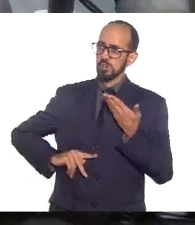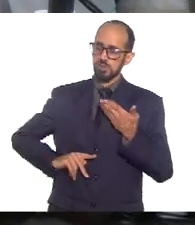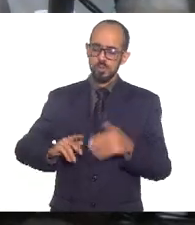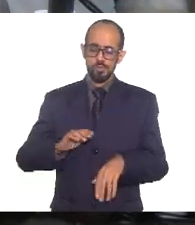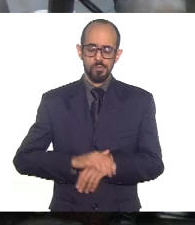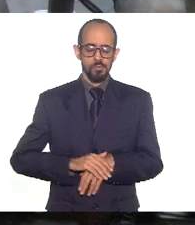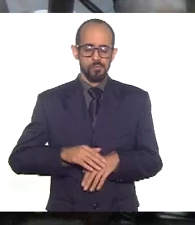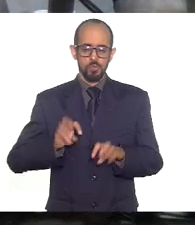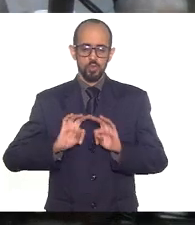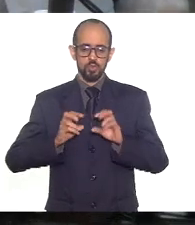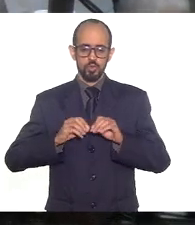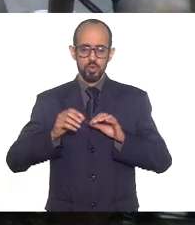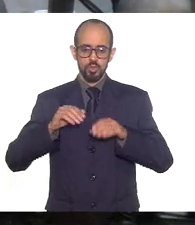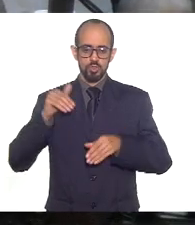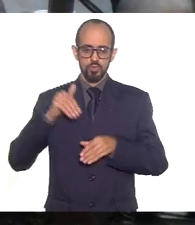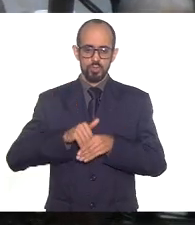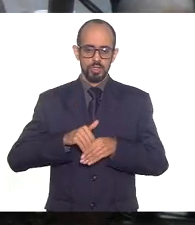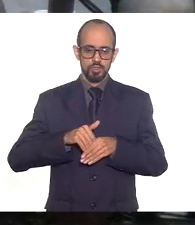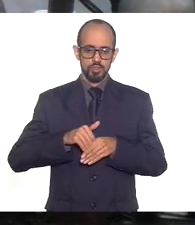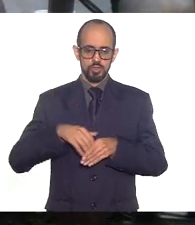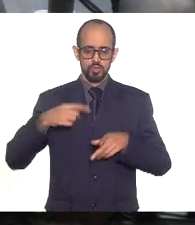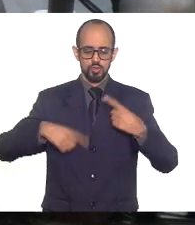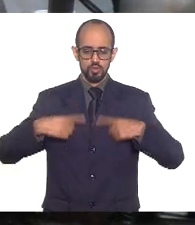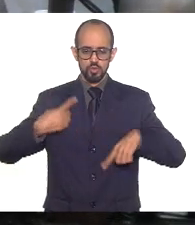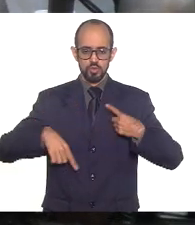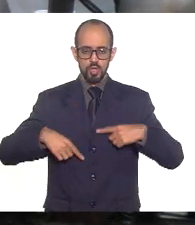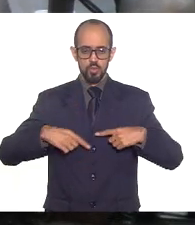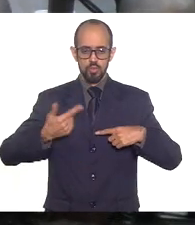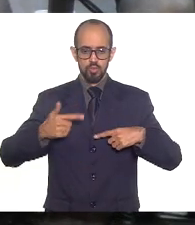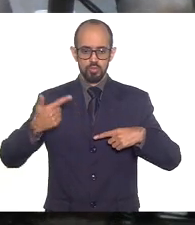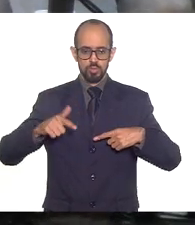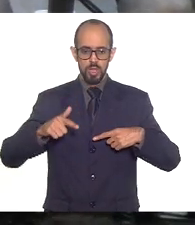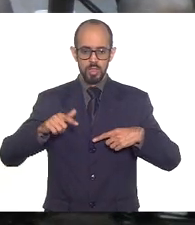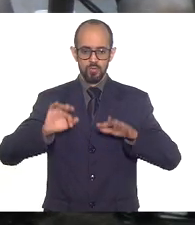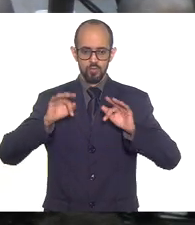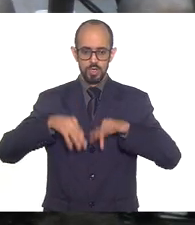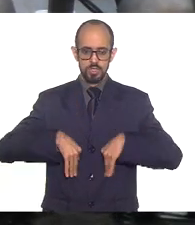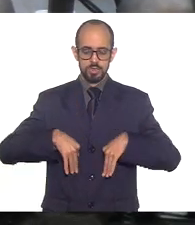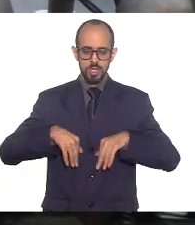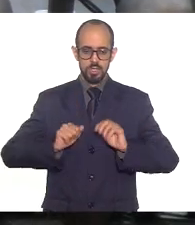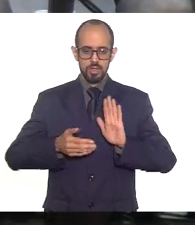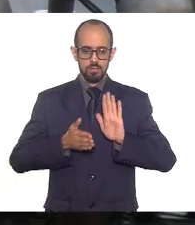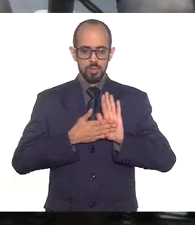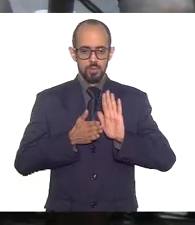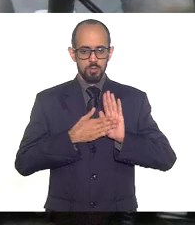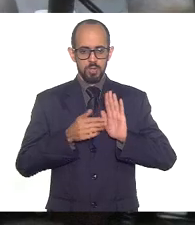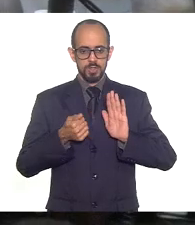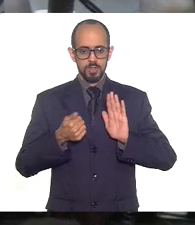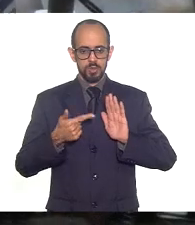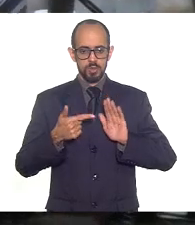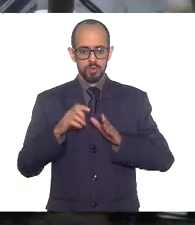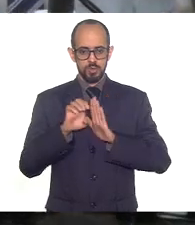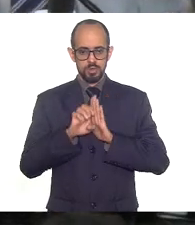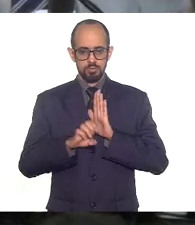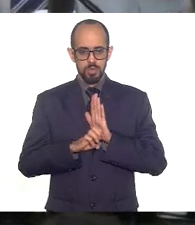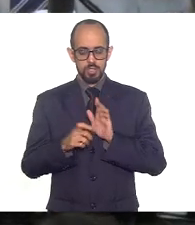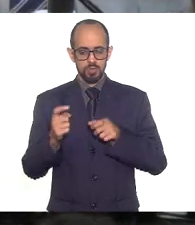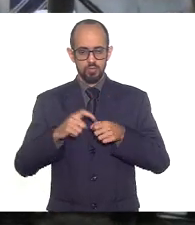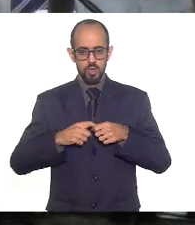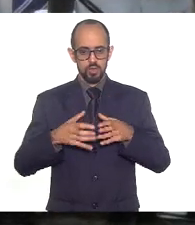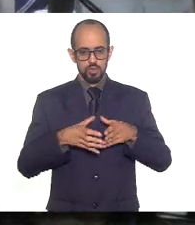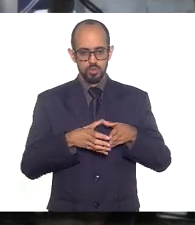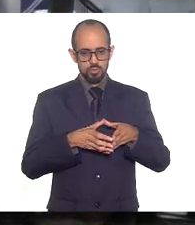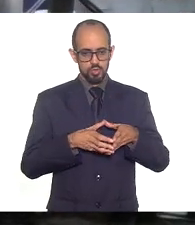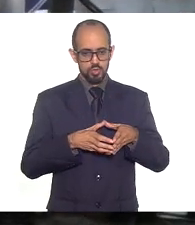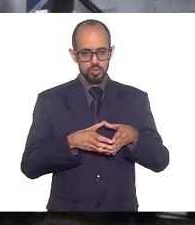pareceres emitidos em discussão A vendo que que era discutido se a descrição a presente proposta recebeu 12 emendas e atua nas comissões